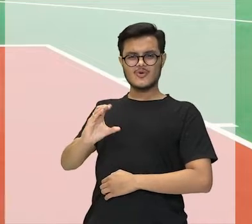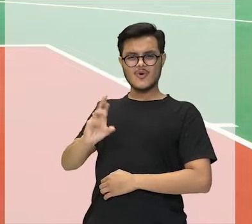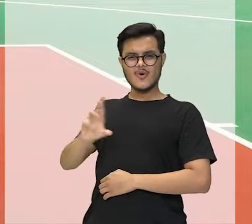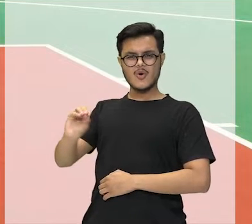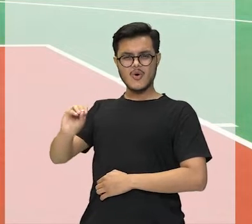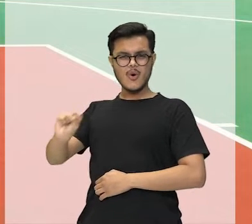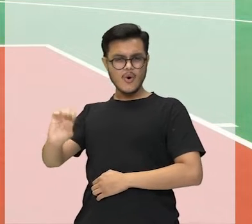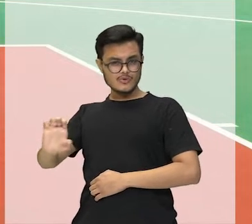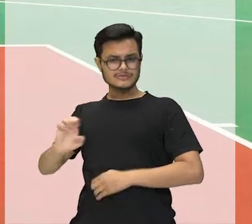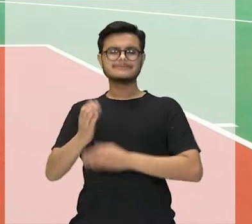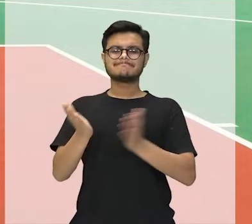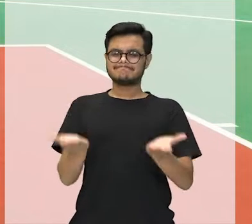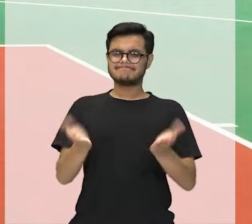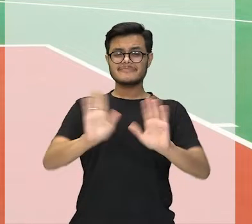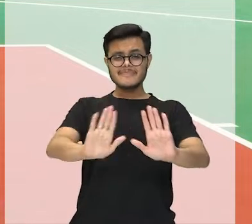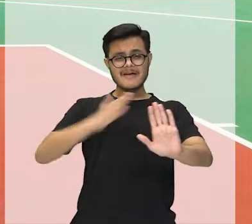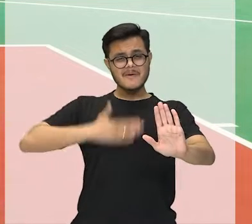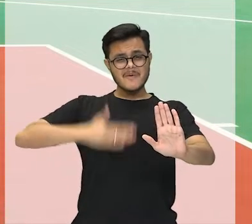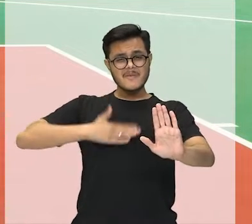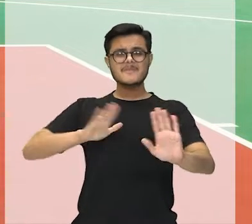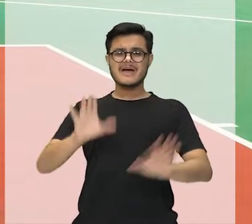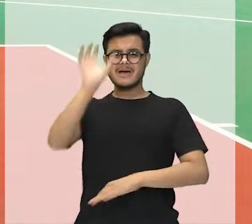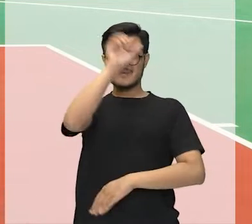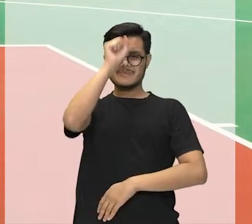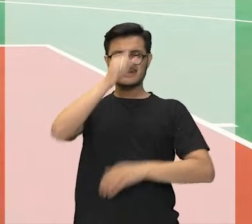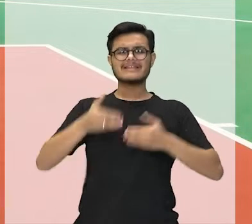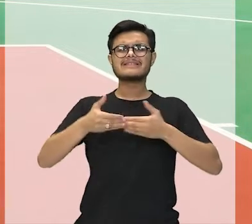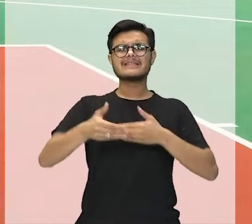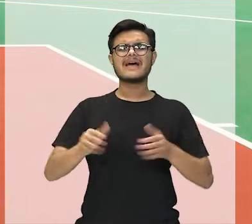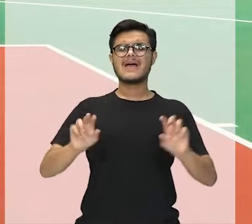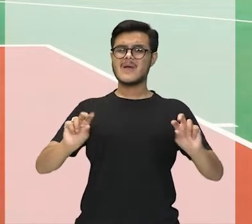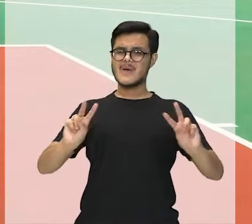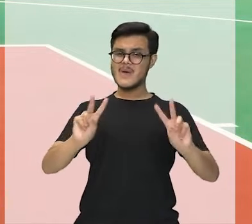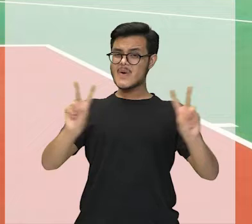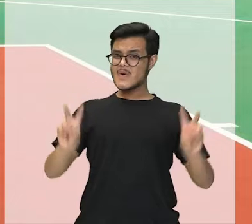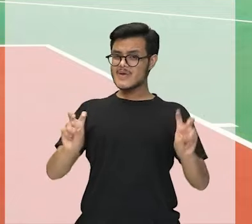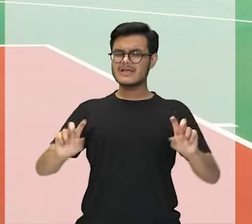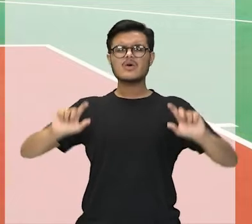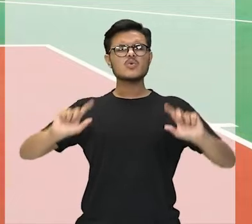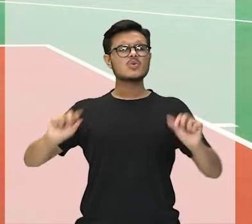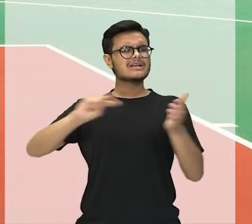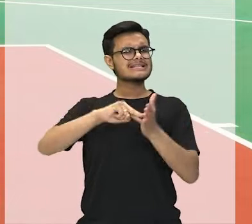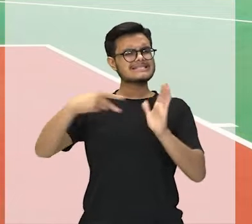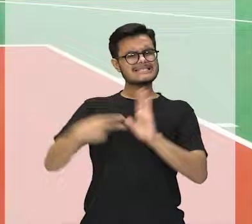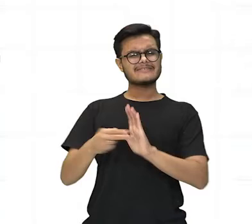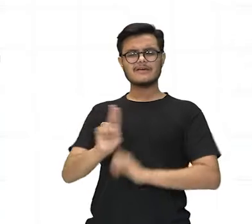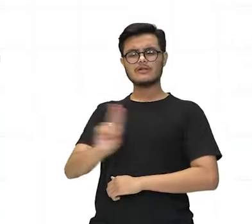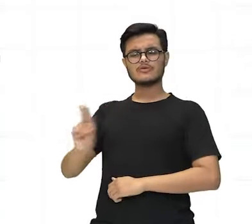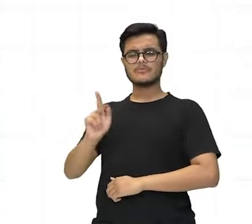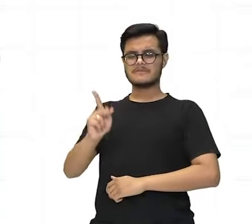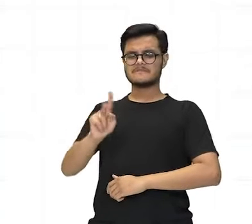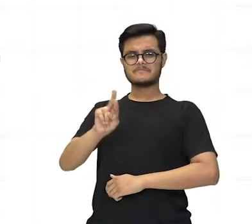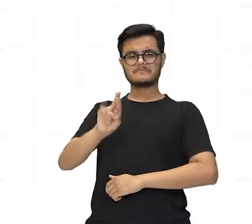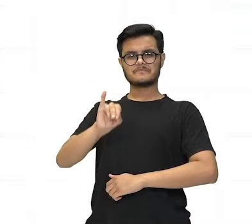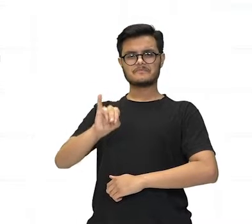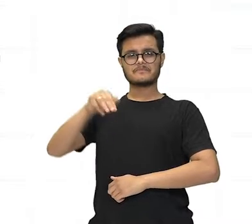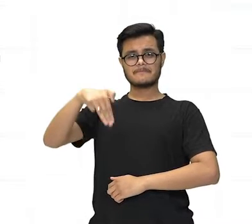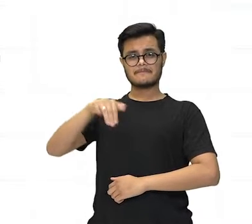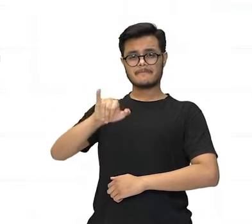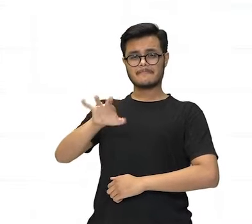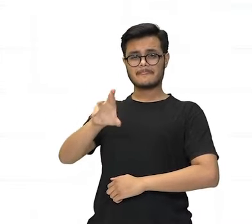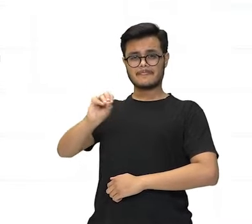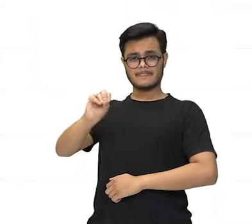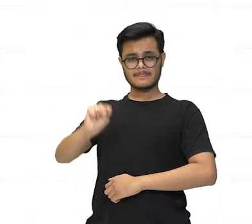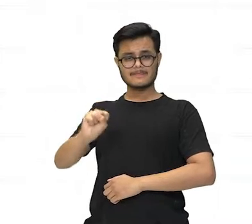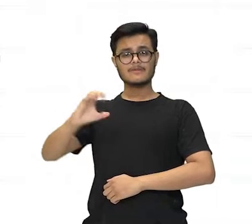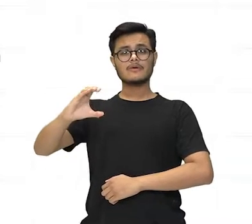nós iremos aprender agora, iniciando ali pela definição. O que são primeiros socorros? Como o próprio nome diz,